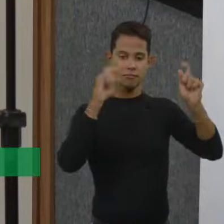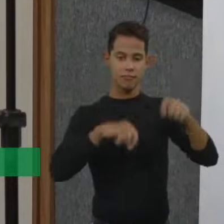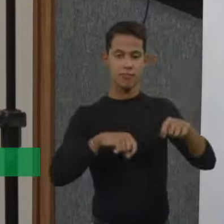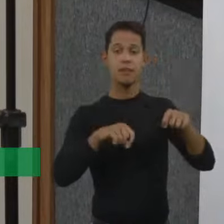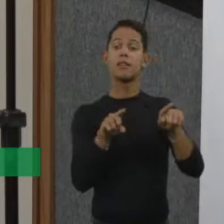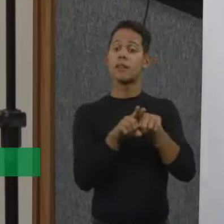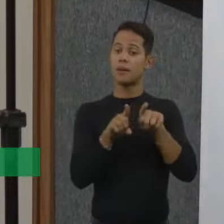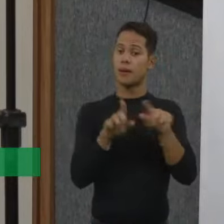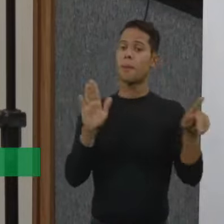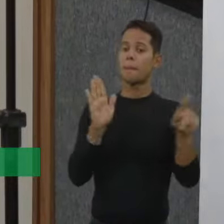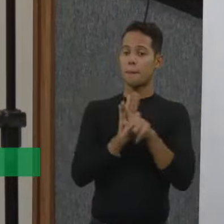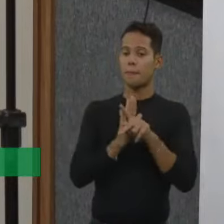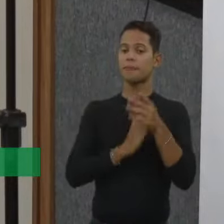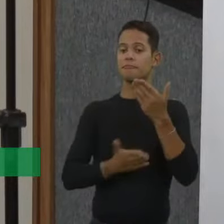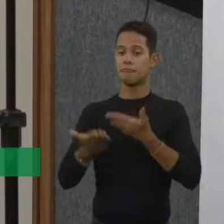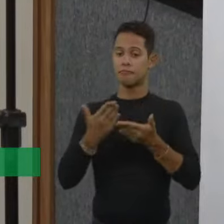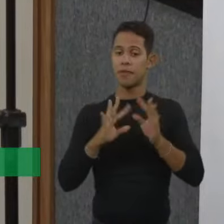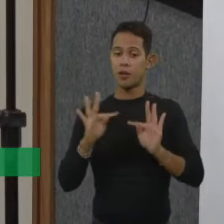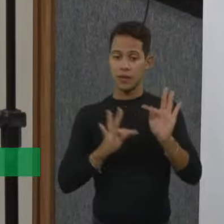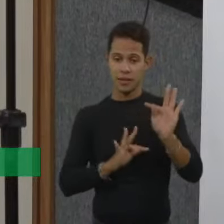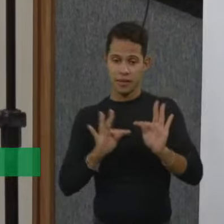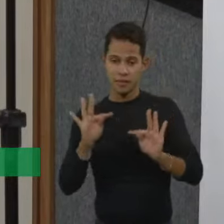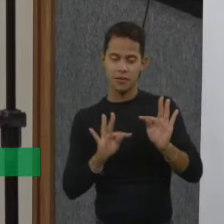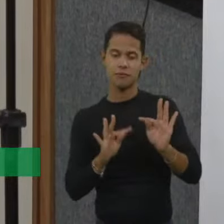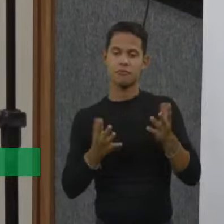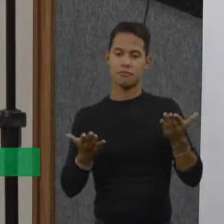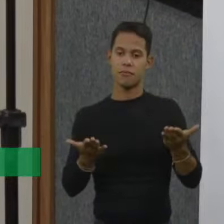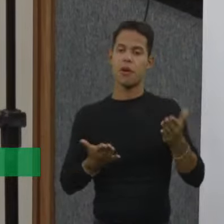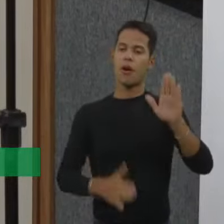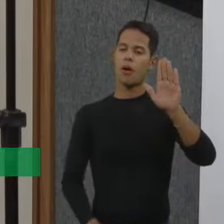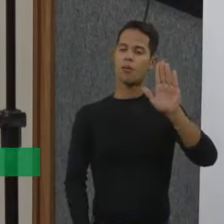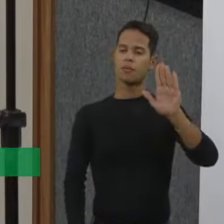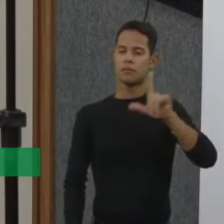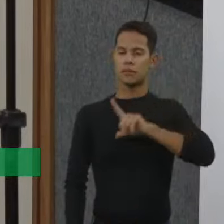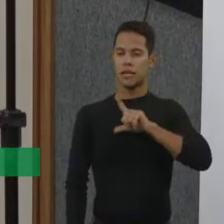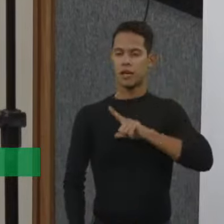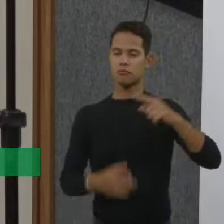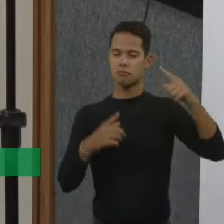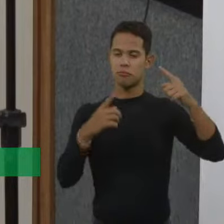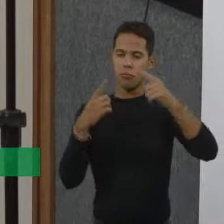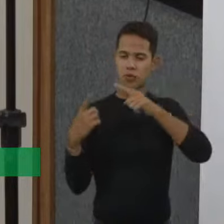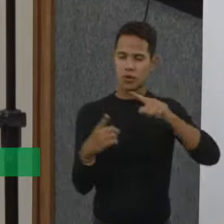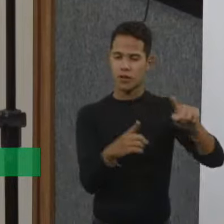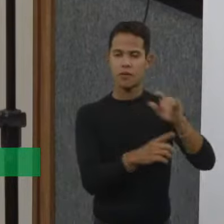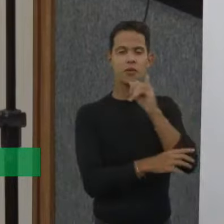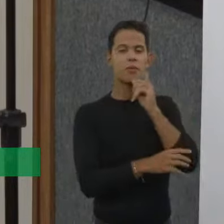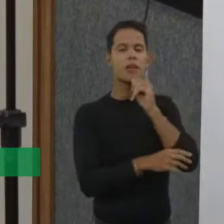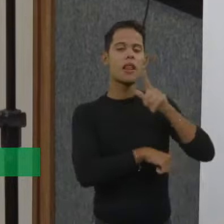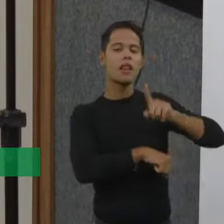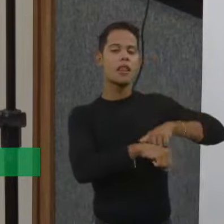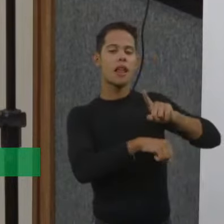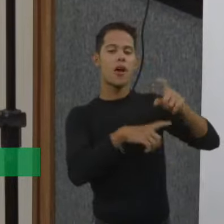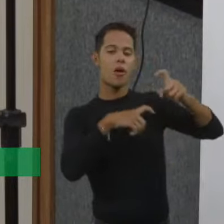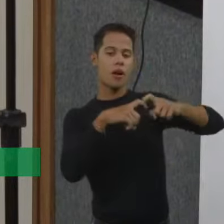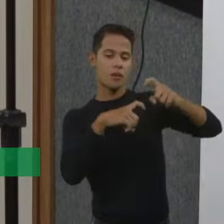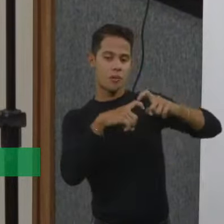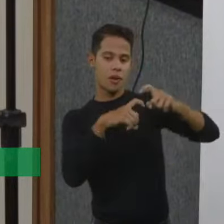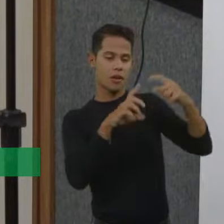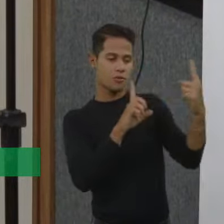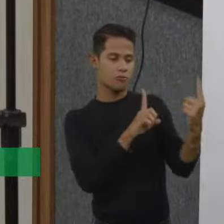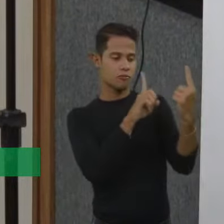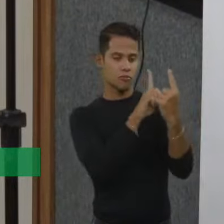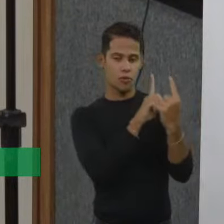pessoas falam. E aqui vem algo muito desafiador. Às vezes, quando estamos numa consulta, o corpo clínico sempre nos